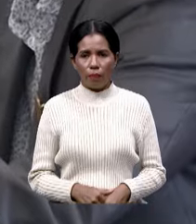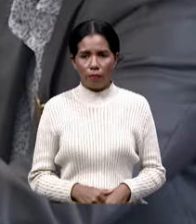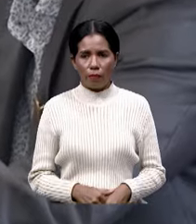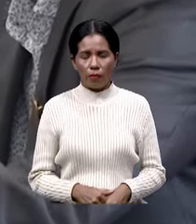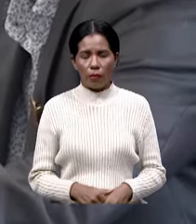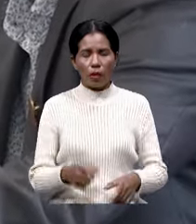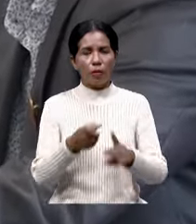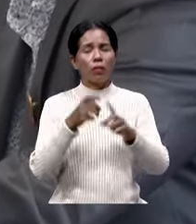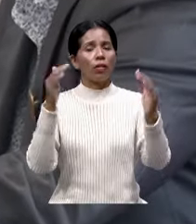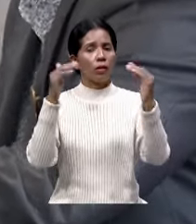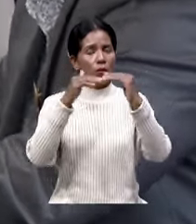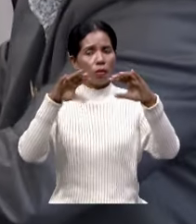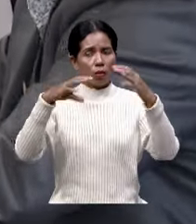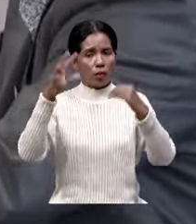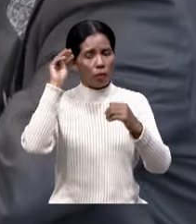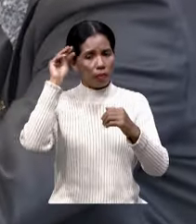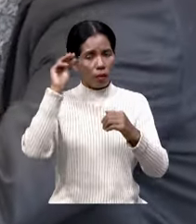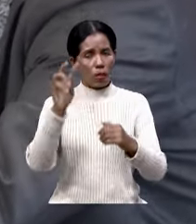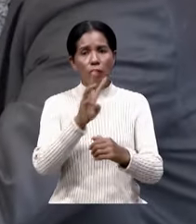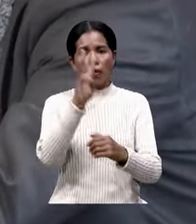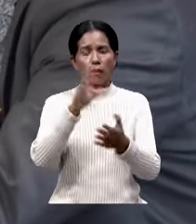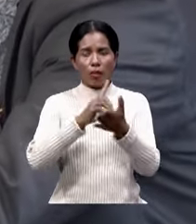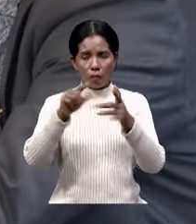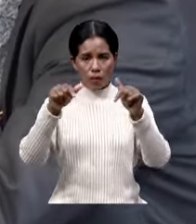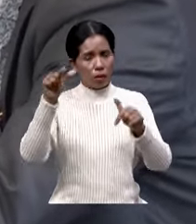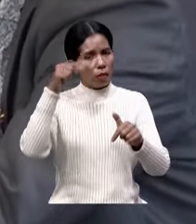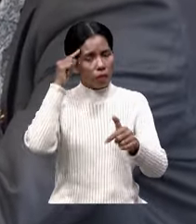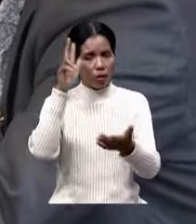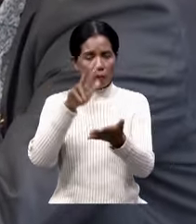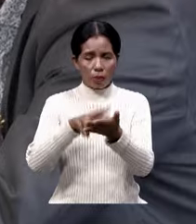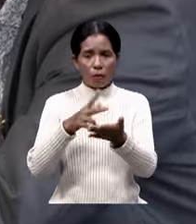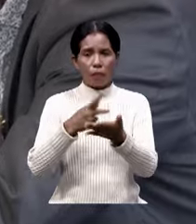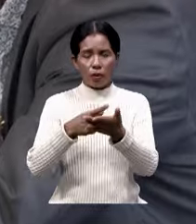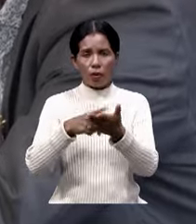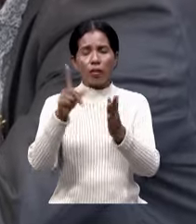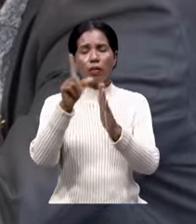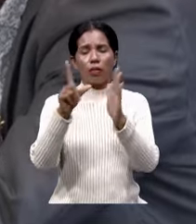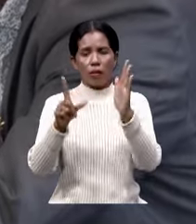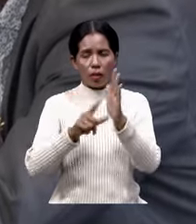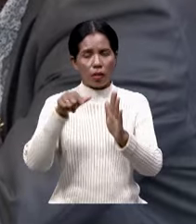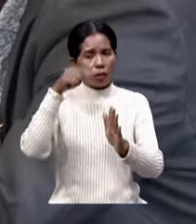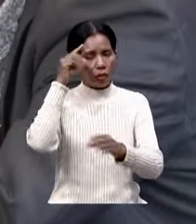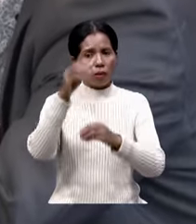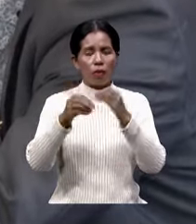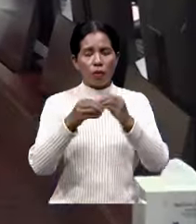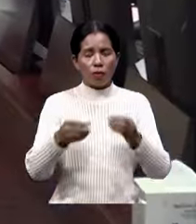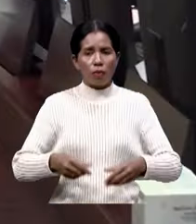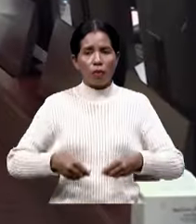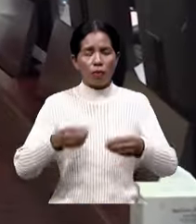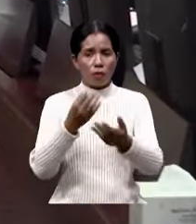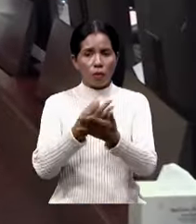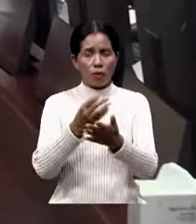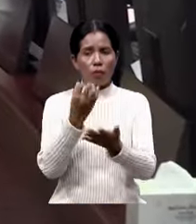Li Rússia reunião Conselho Ministros quarta semana, né? Governo aprova projeto resolução governo com abadão nativo o valor